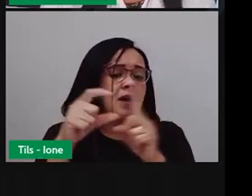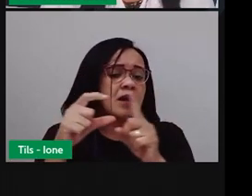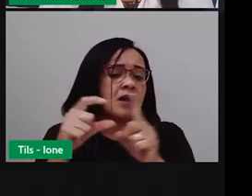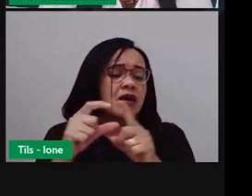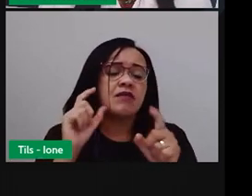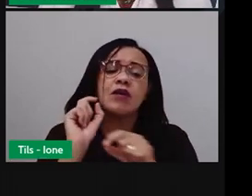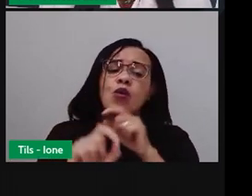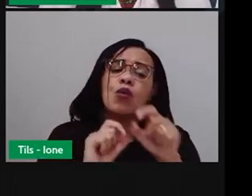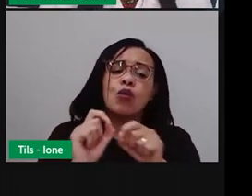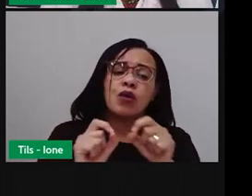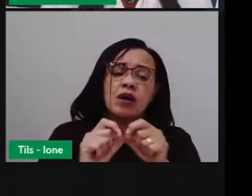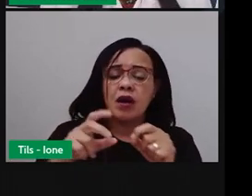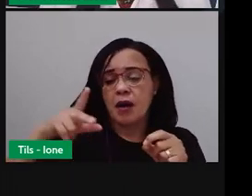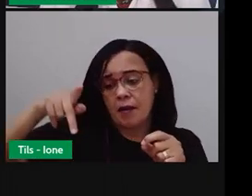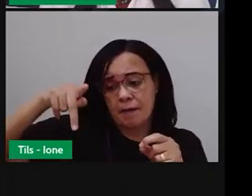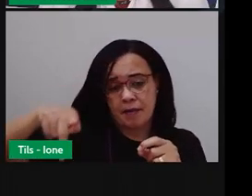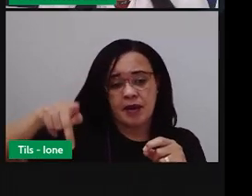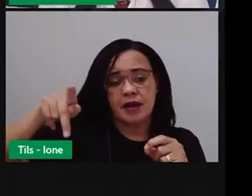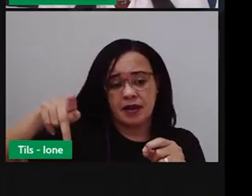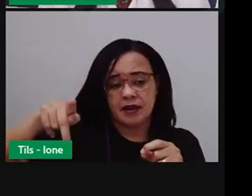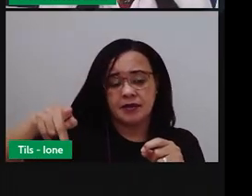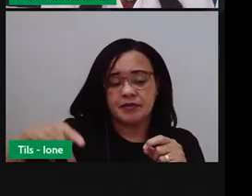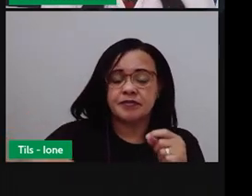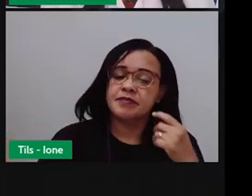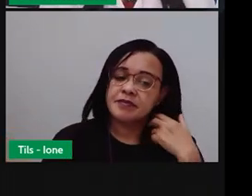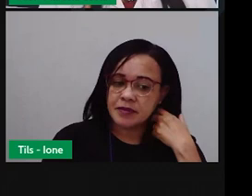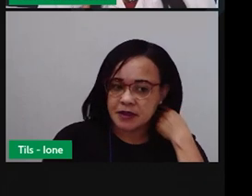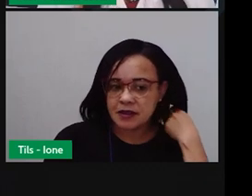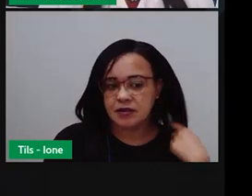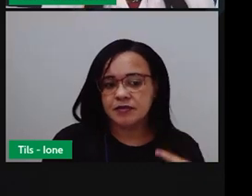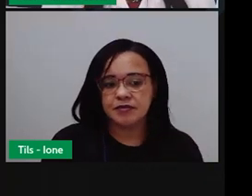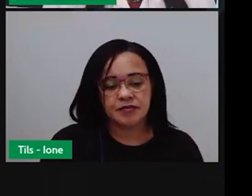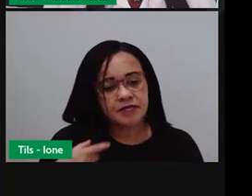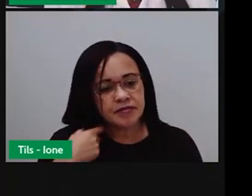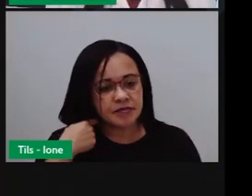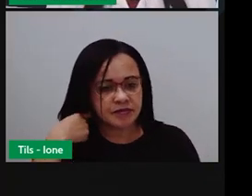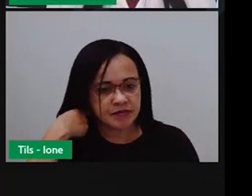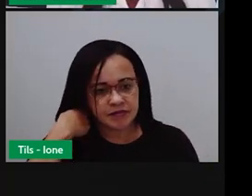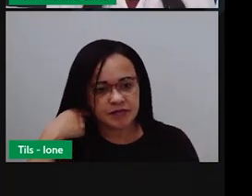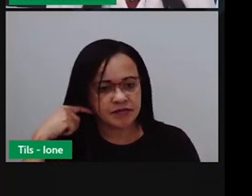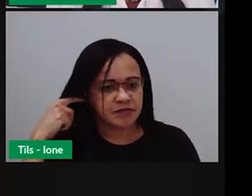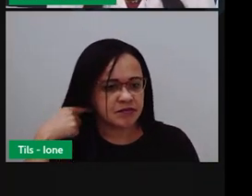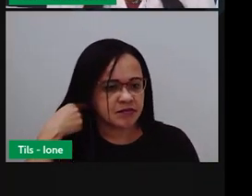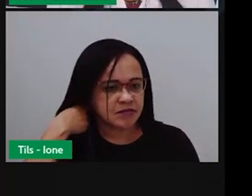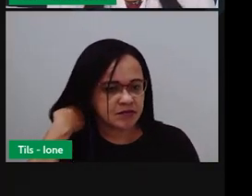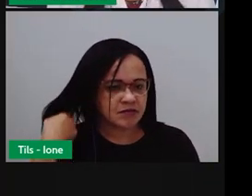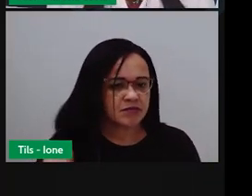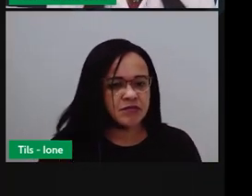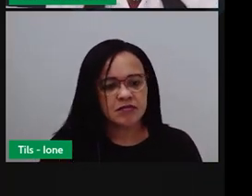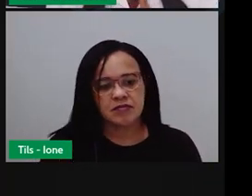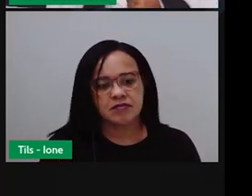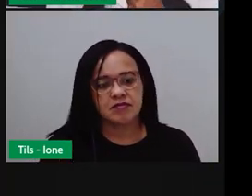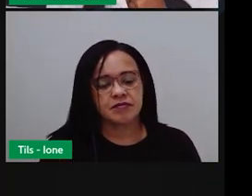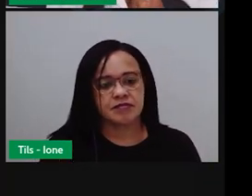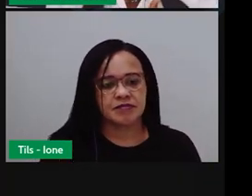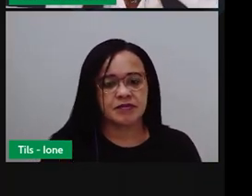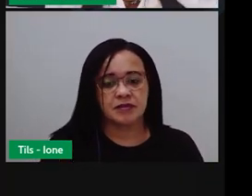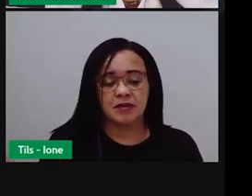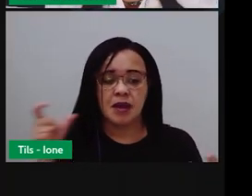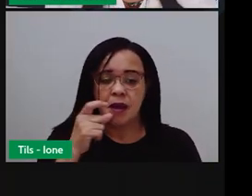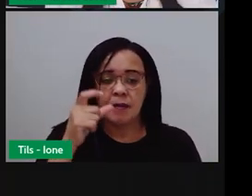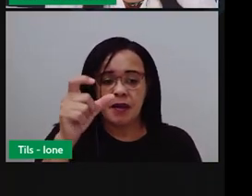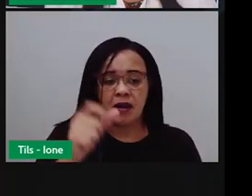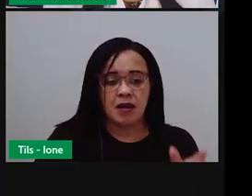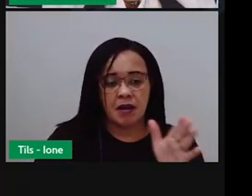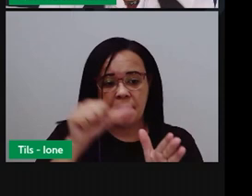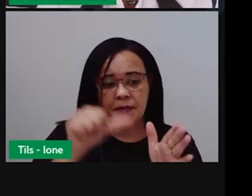P, aí depois eu observo a segunda letra. Na primeira palavra, paçoca, vou ter a